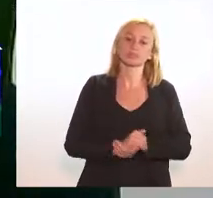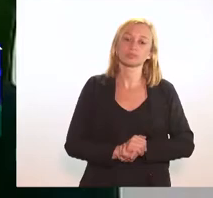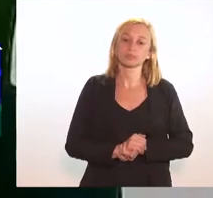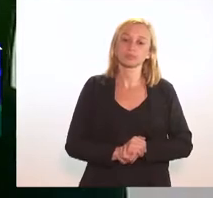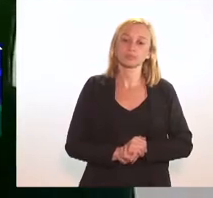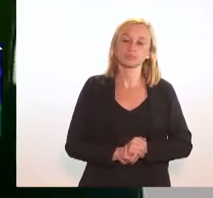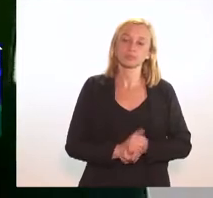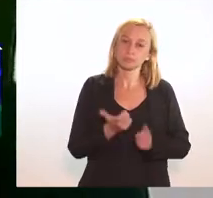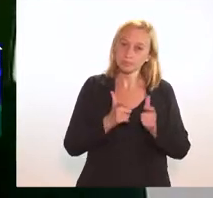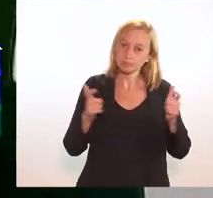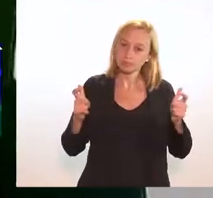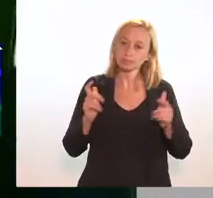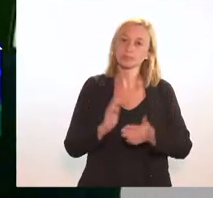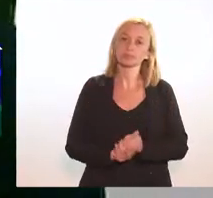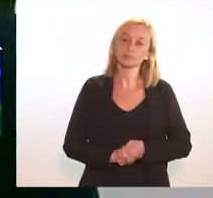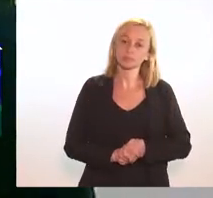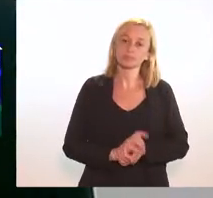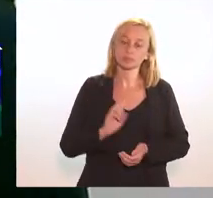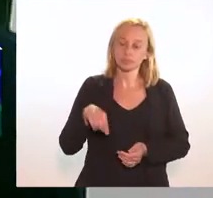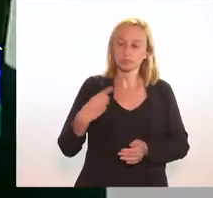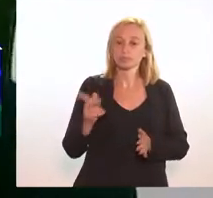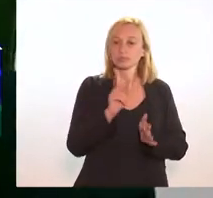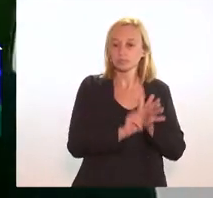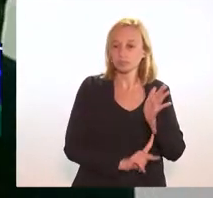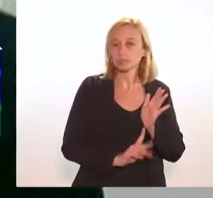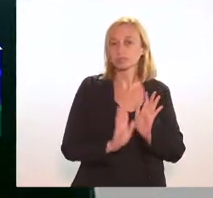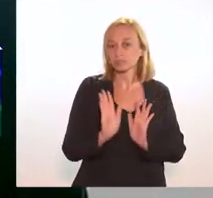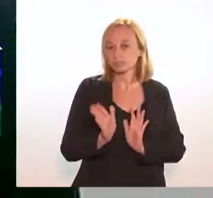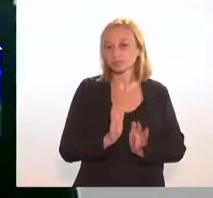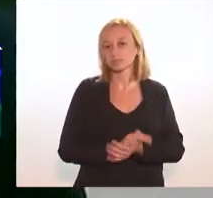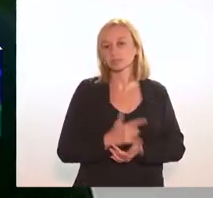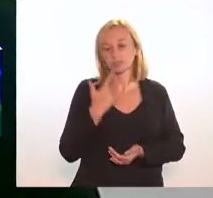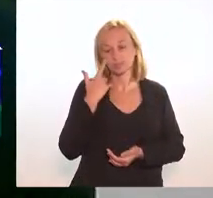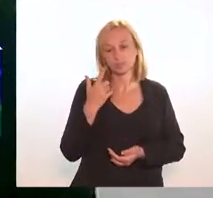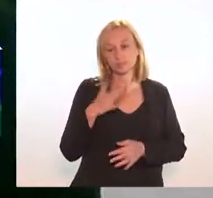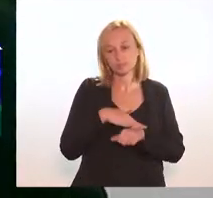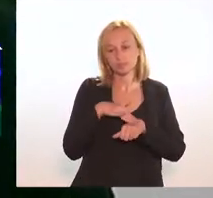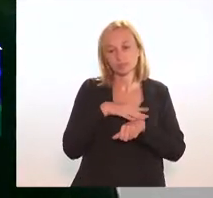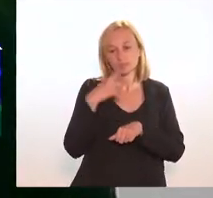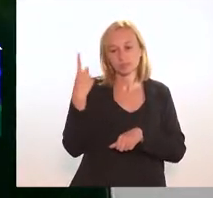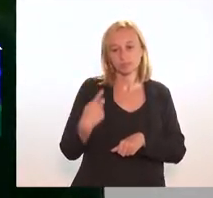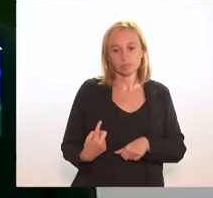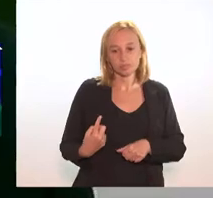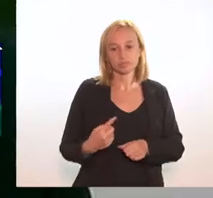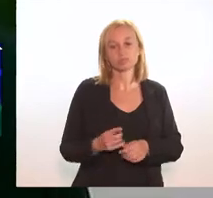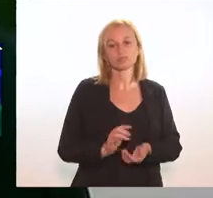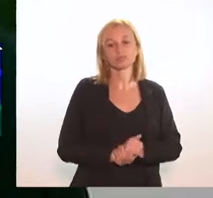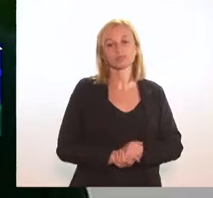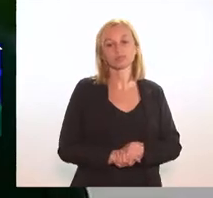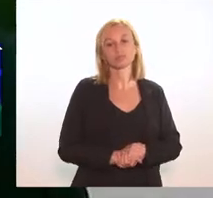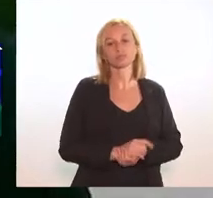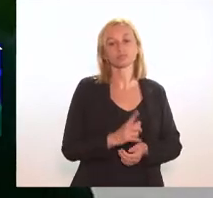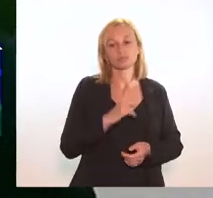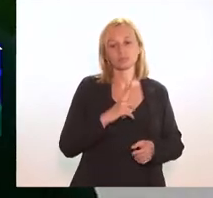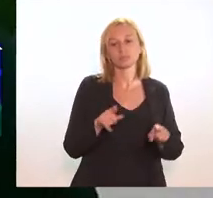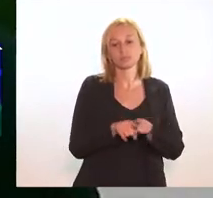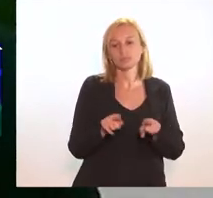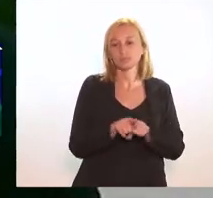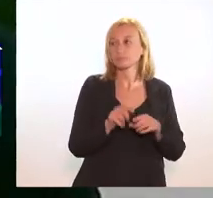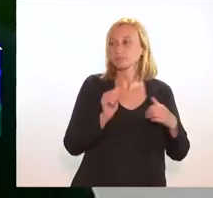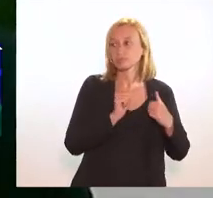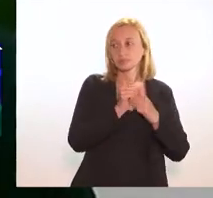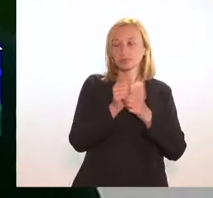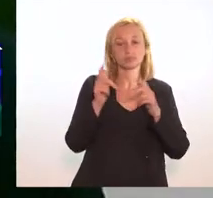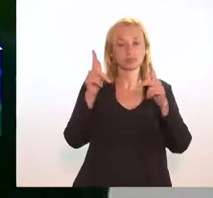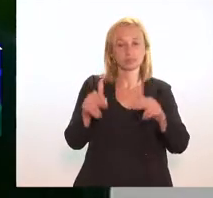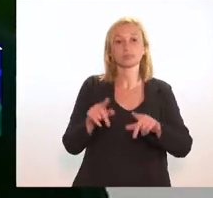muito grande. Inclusive, há outros projetos, conversei agora há pouco com a deputada Dani Monteiro, que também tem projetos nessa linha. Mas